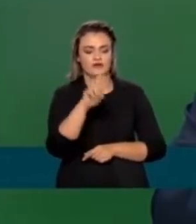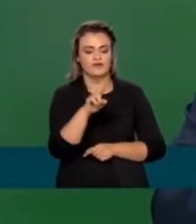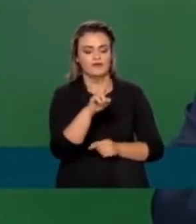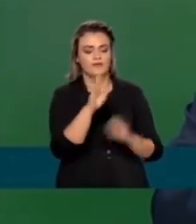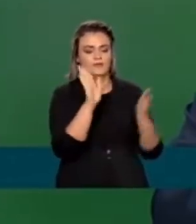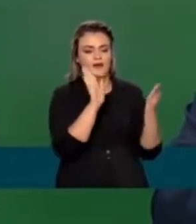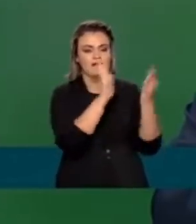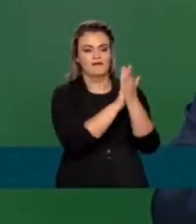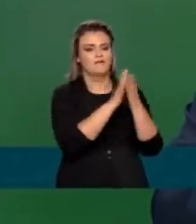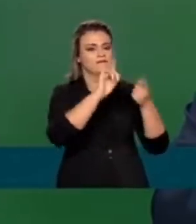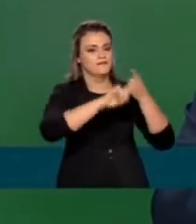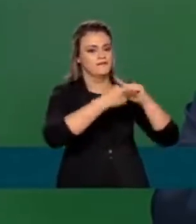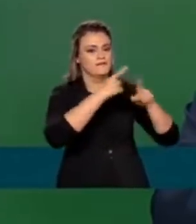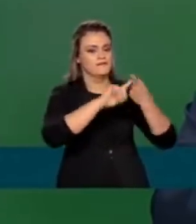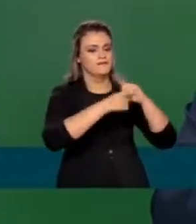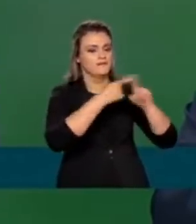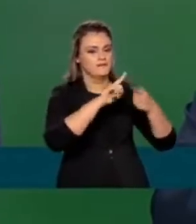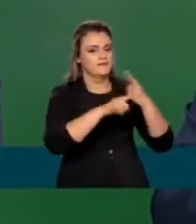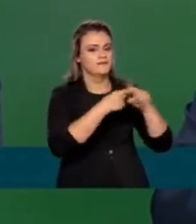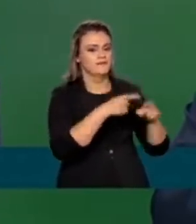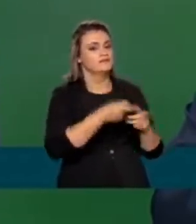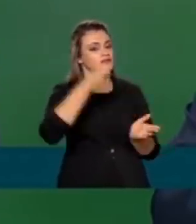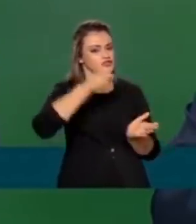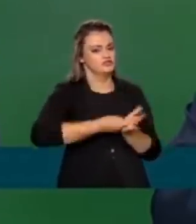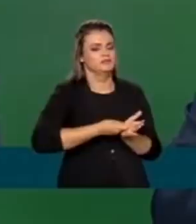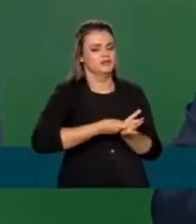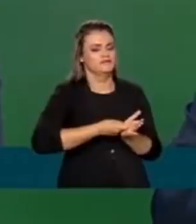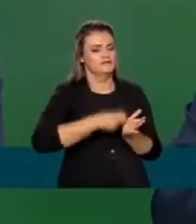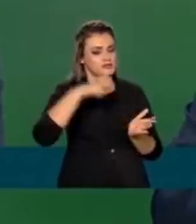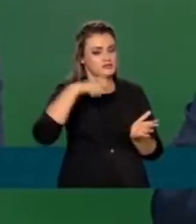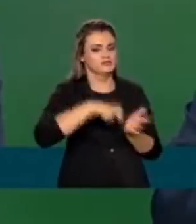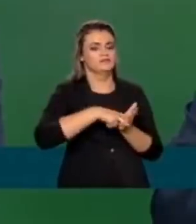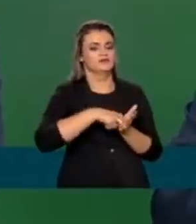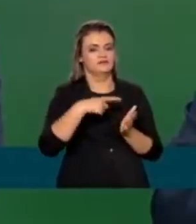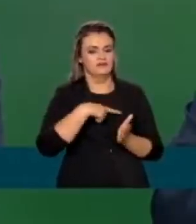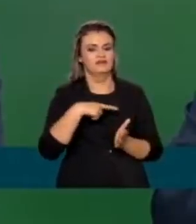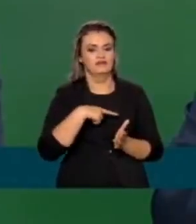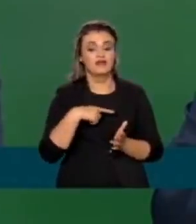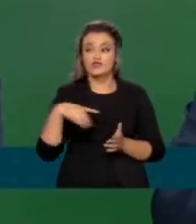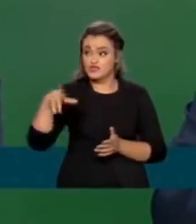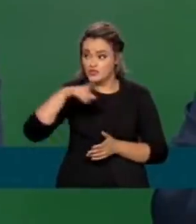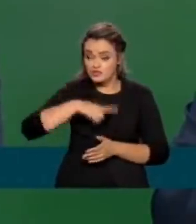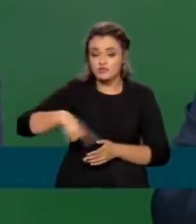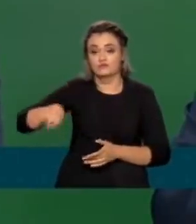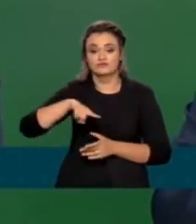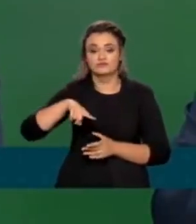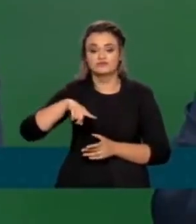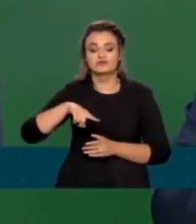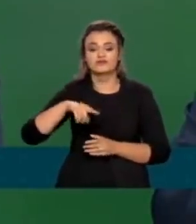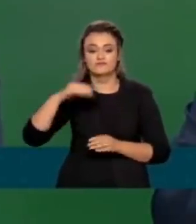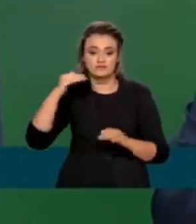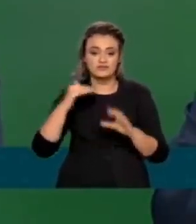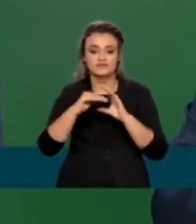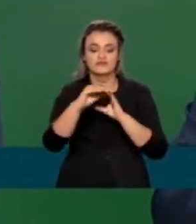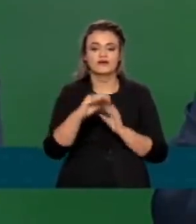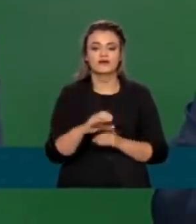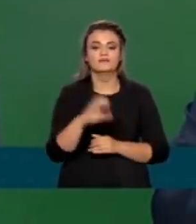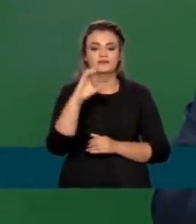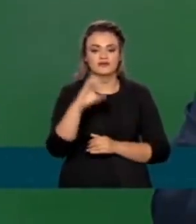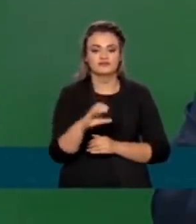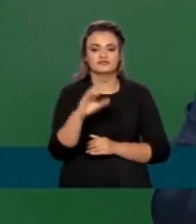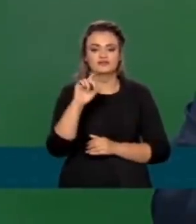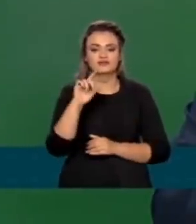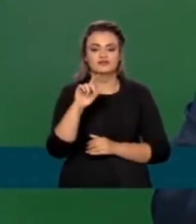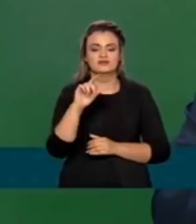PAD, procedimento administrativo disciplinar, e nós encaminharemos Procuradoria-Geral da